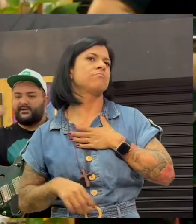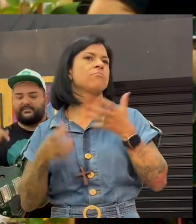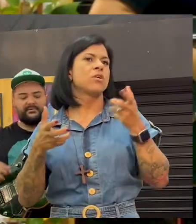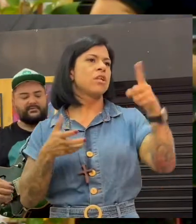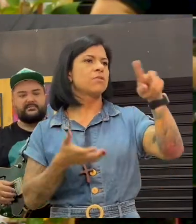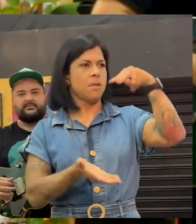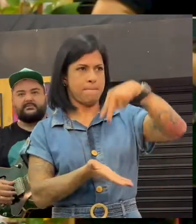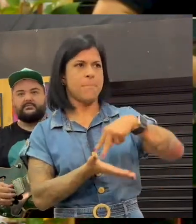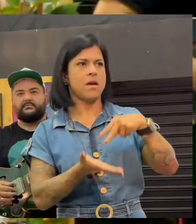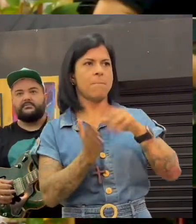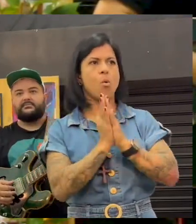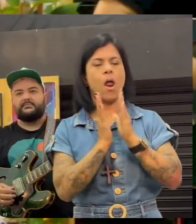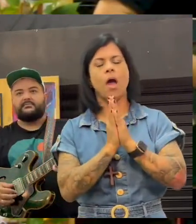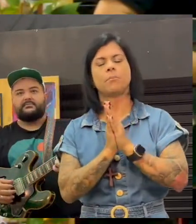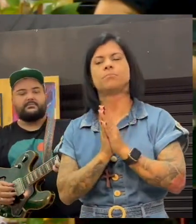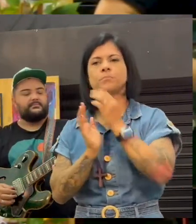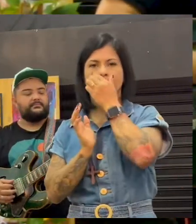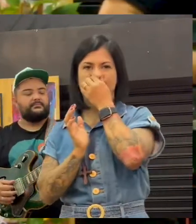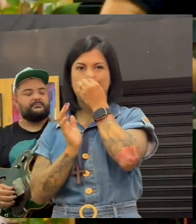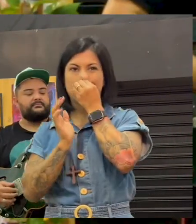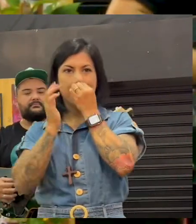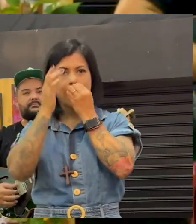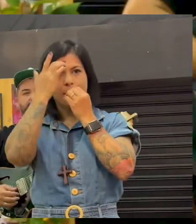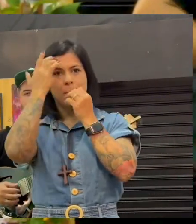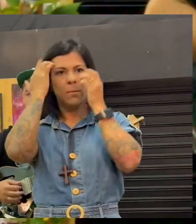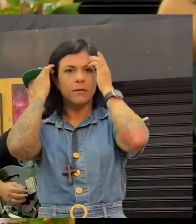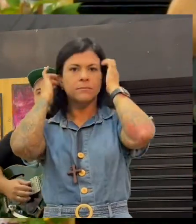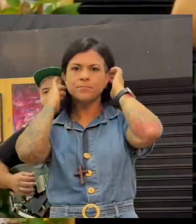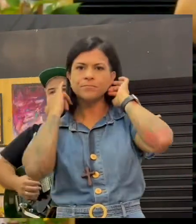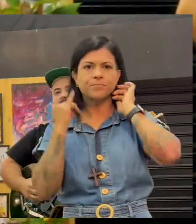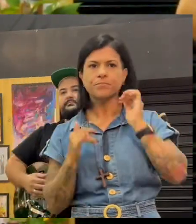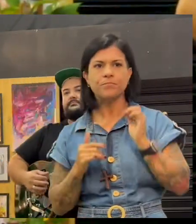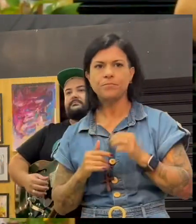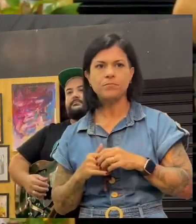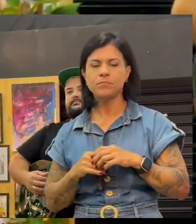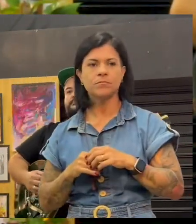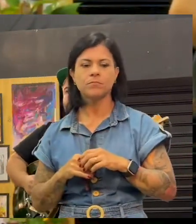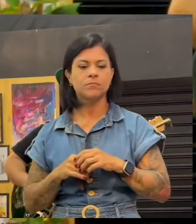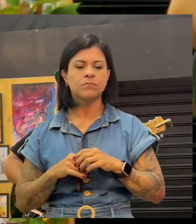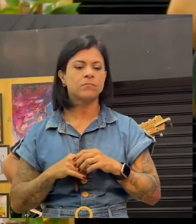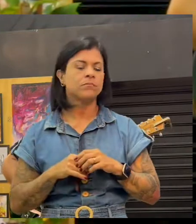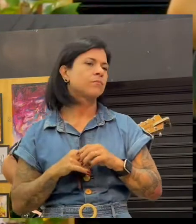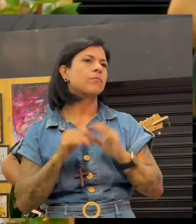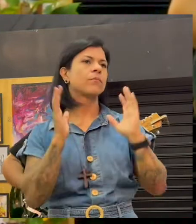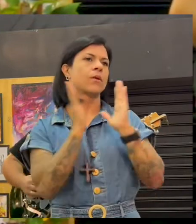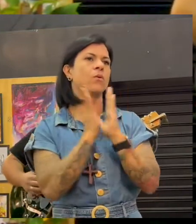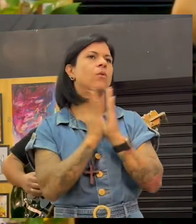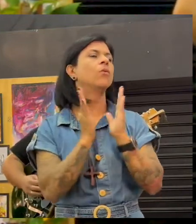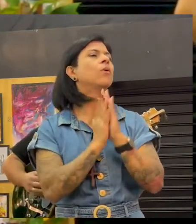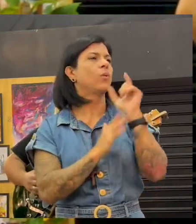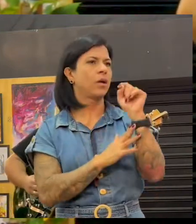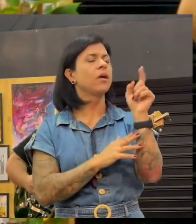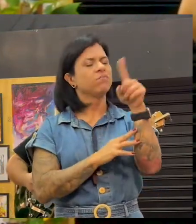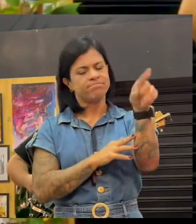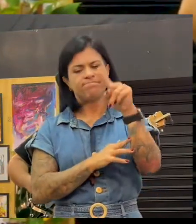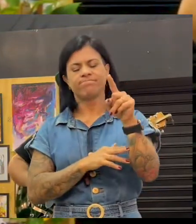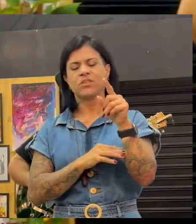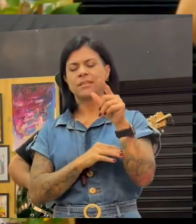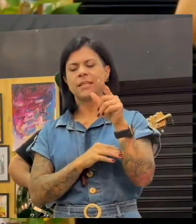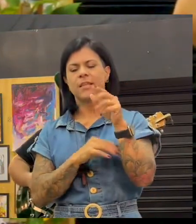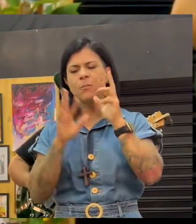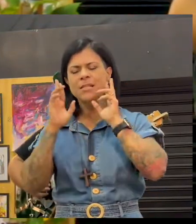pé. Eu quero orar por você. Eu quero orar que a partir de hoje o seu trabalho seja um lugar de